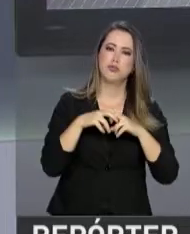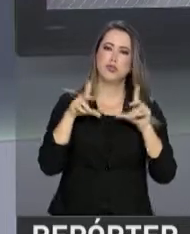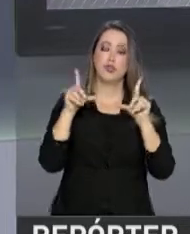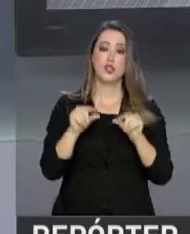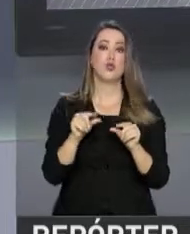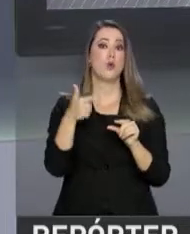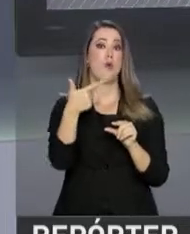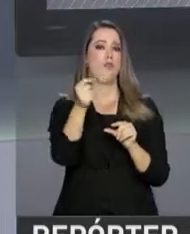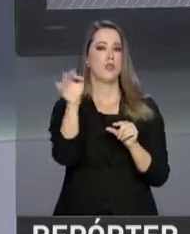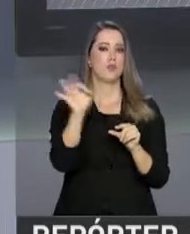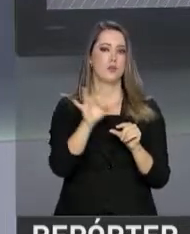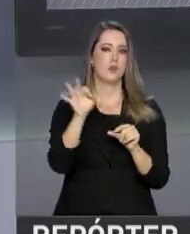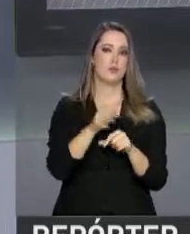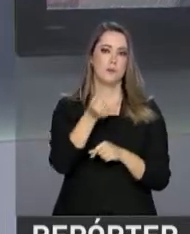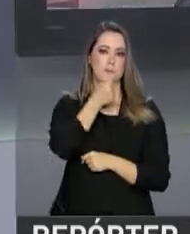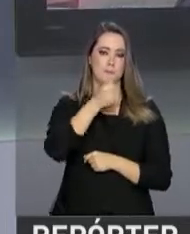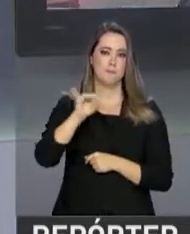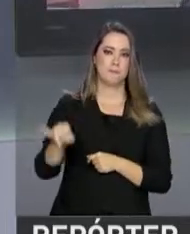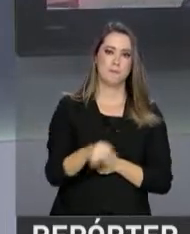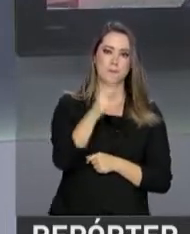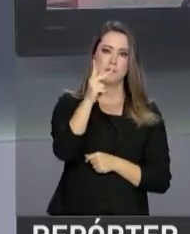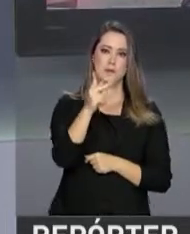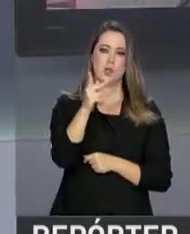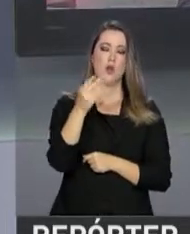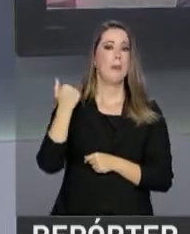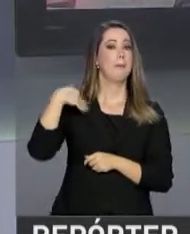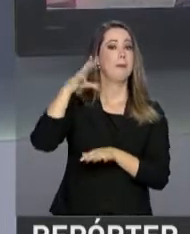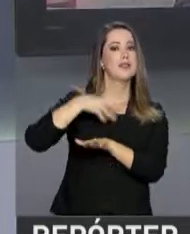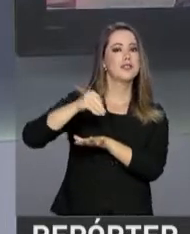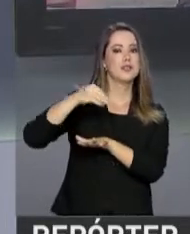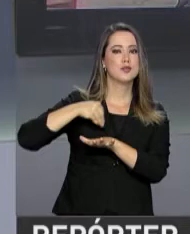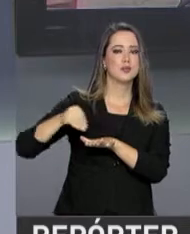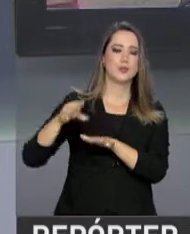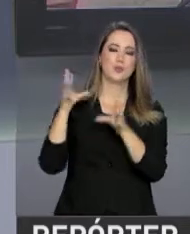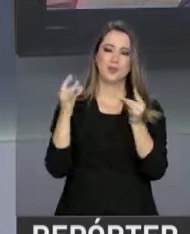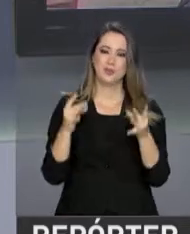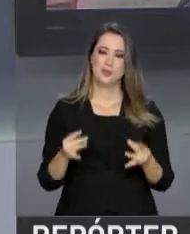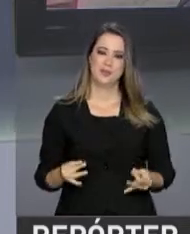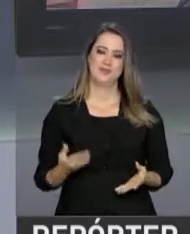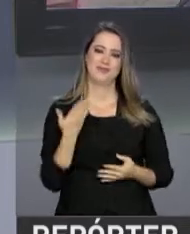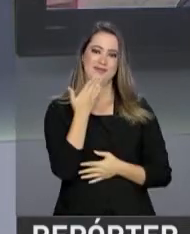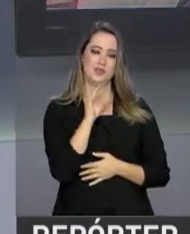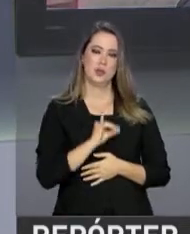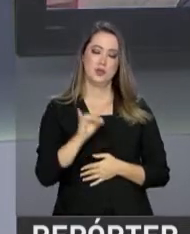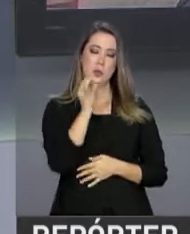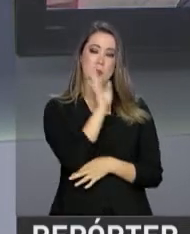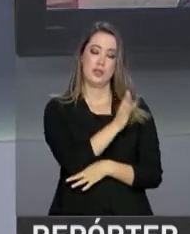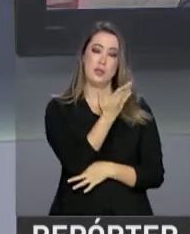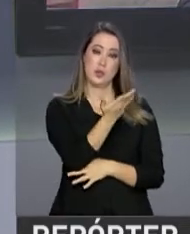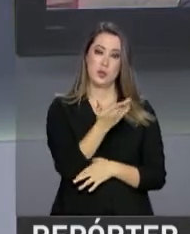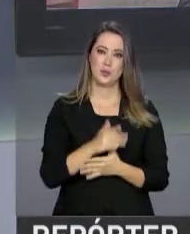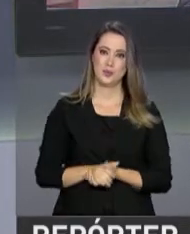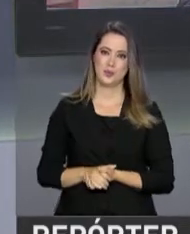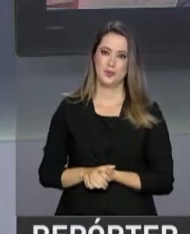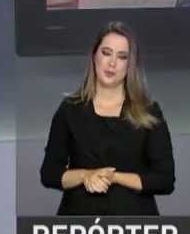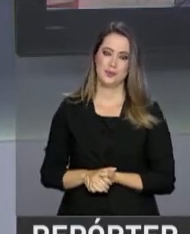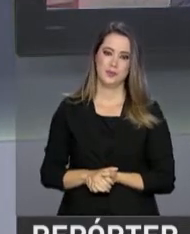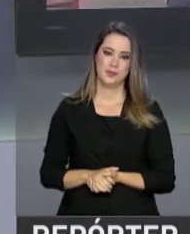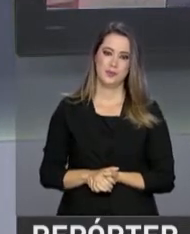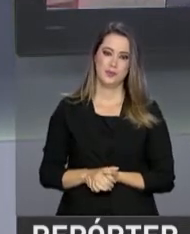20% o repórter joão pedro neto tem mais informações sobre esse assunto pra gente ó joão pedro batalha mais uma vez